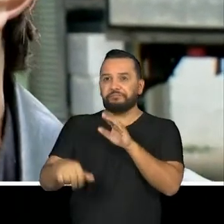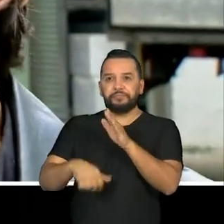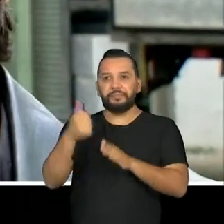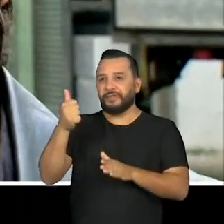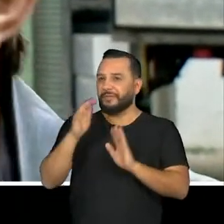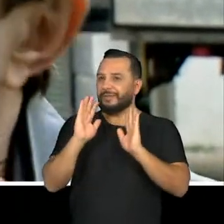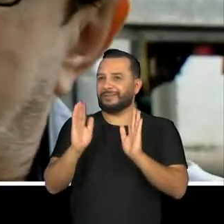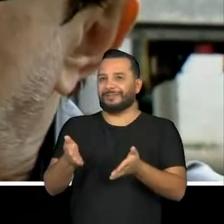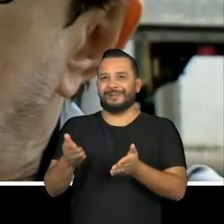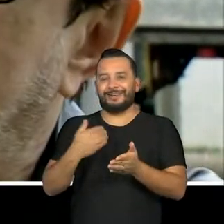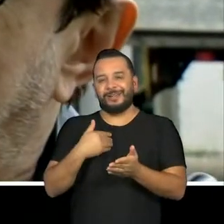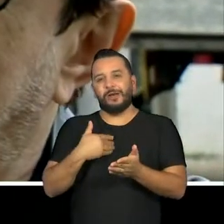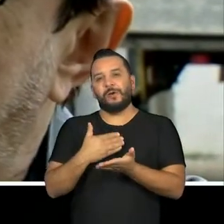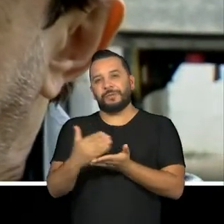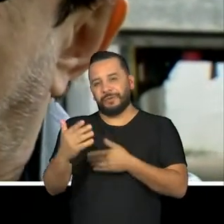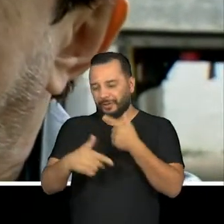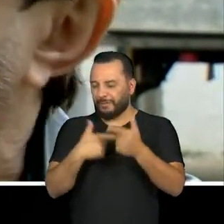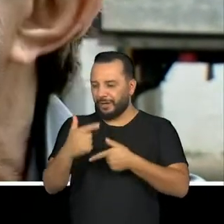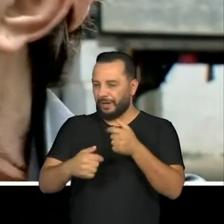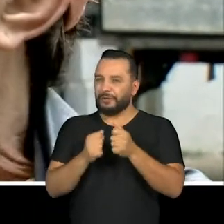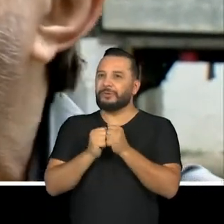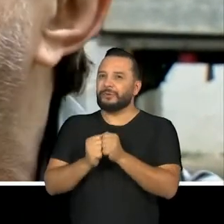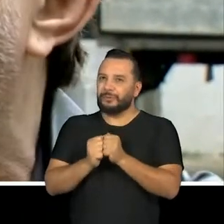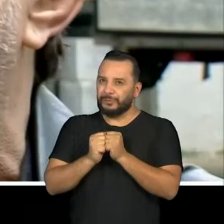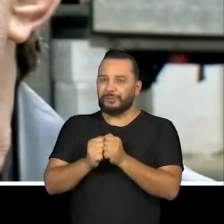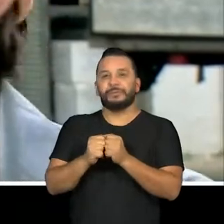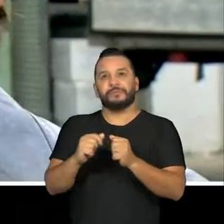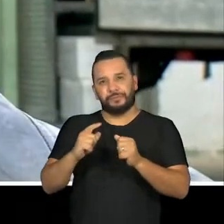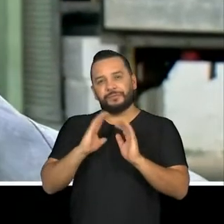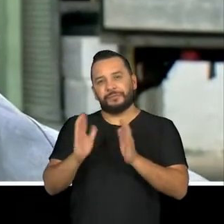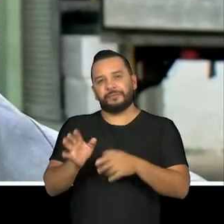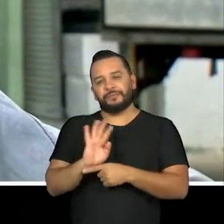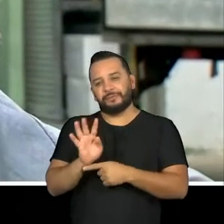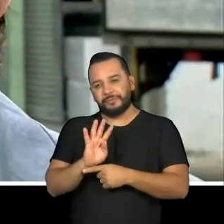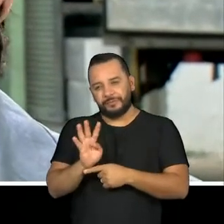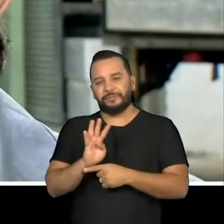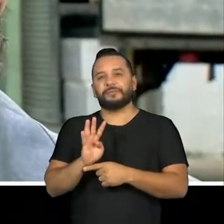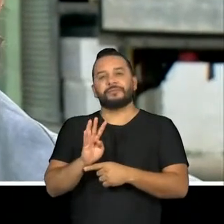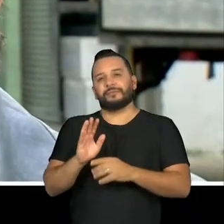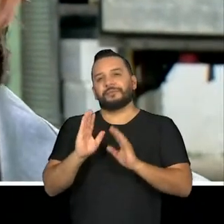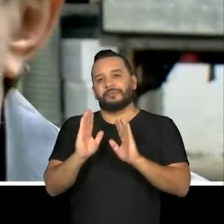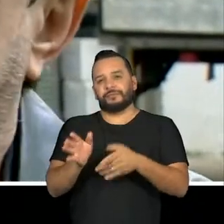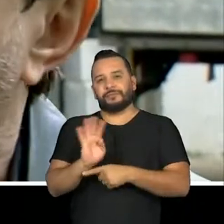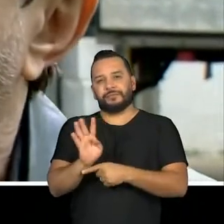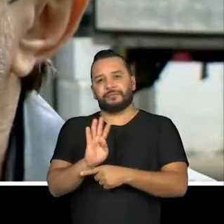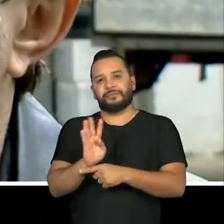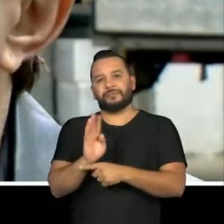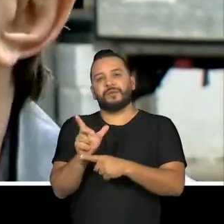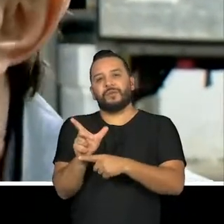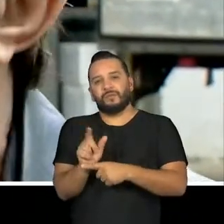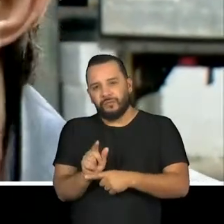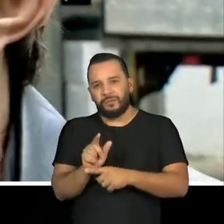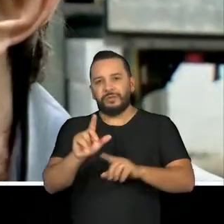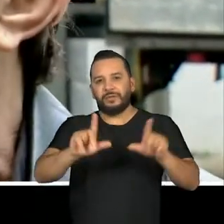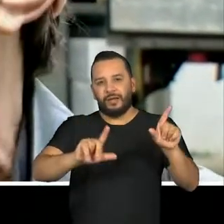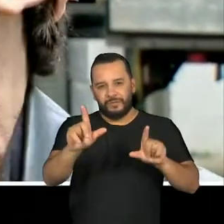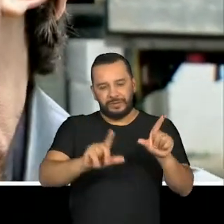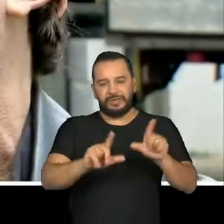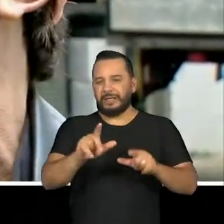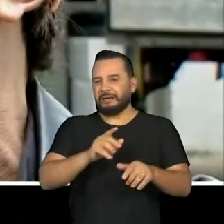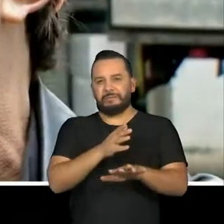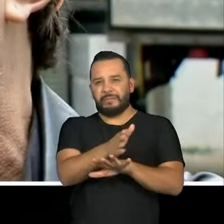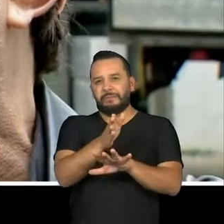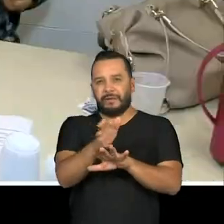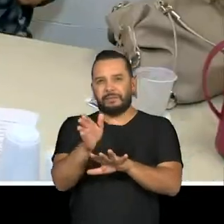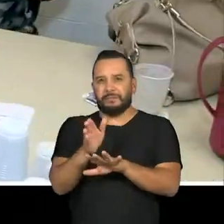aí a gente começou a trabalhar muito, a gente fez curta, fez cinema, a gente fez TV, a gente fez todos os veículos. Agora mesmo, nesse instante, eu